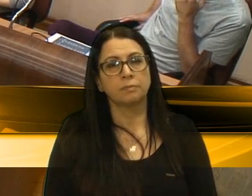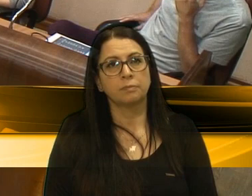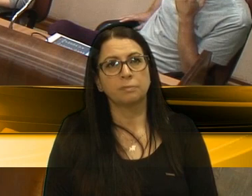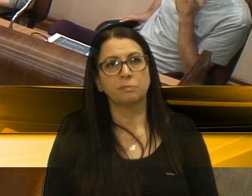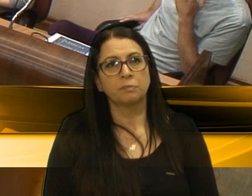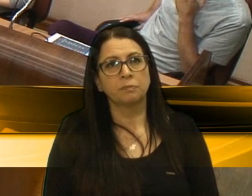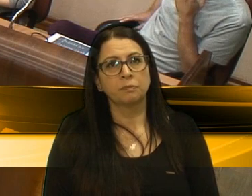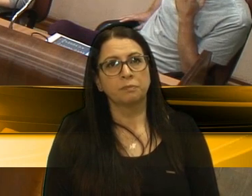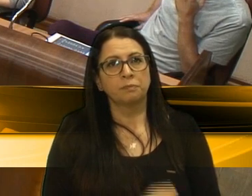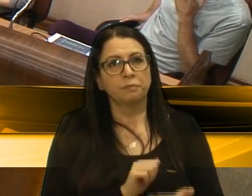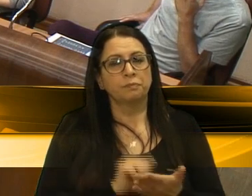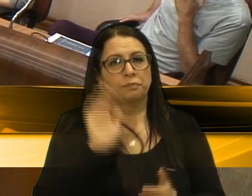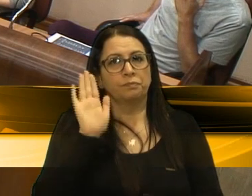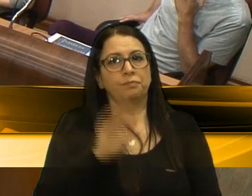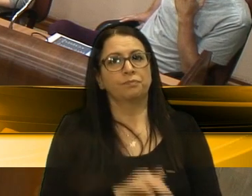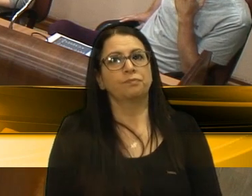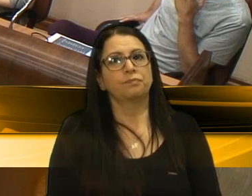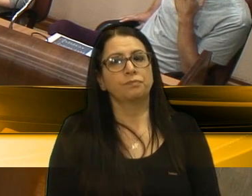Questão de ordem, senhor presidente.